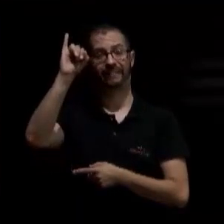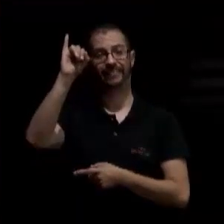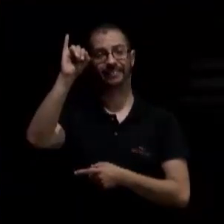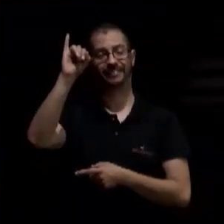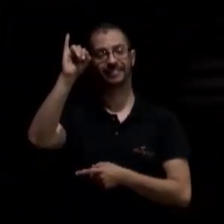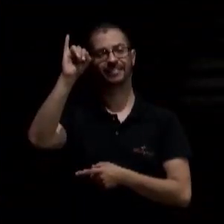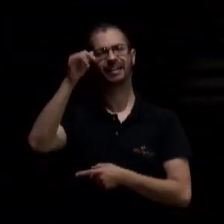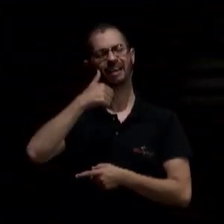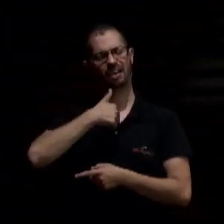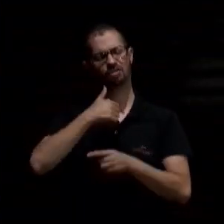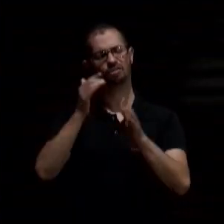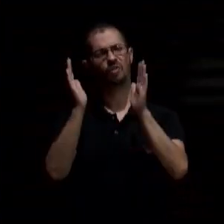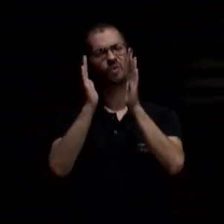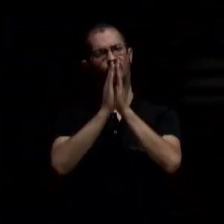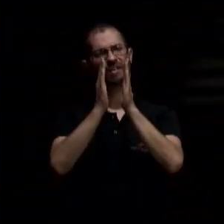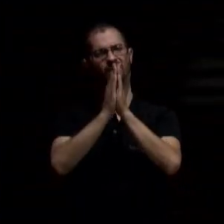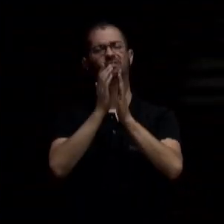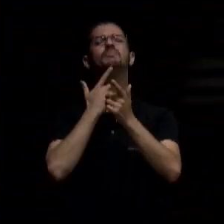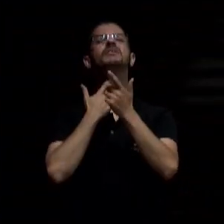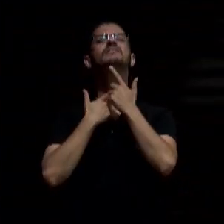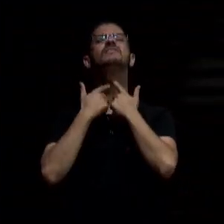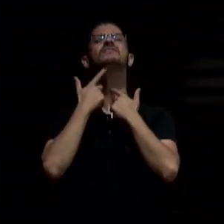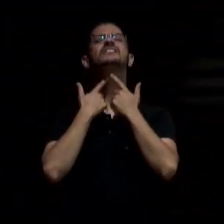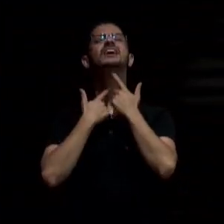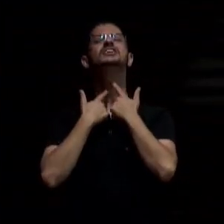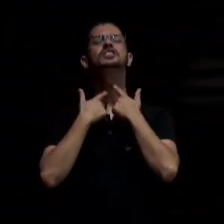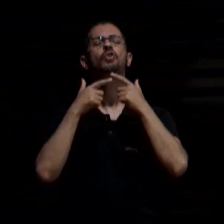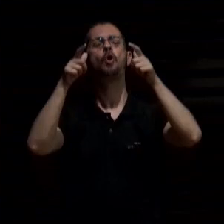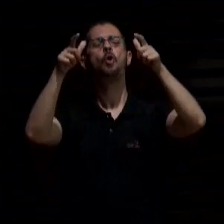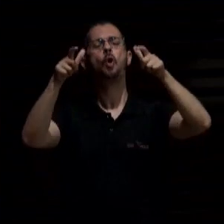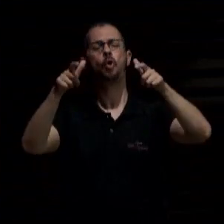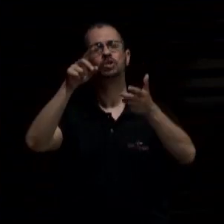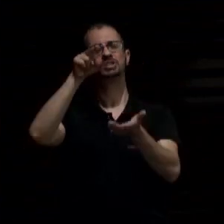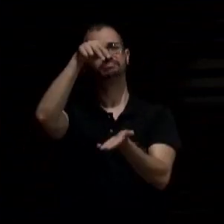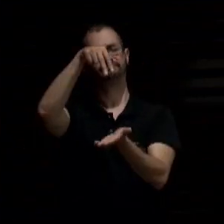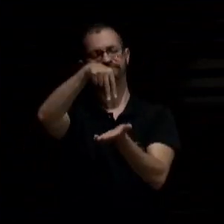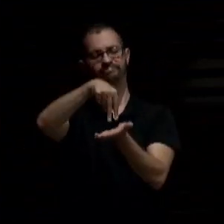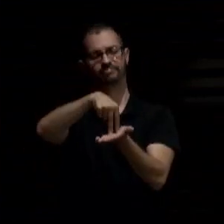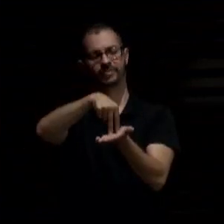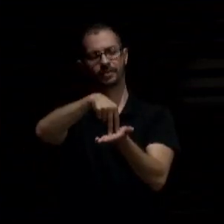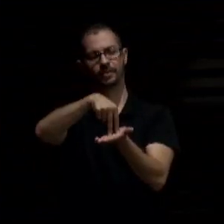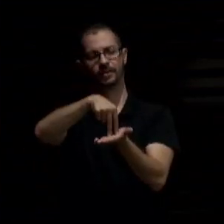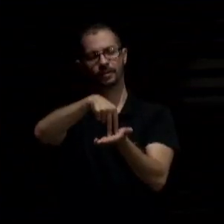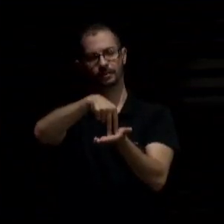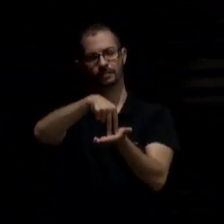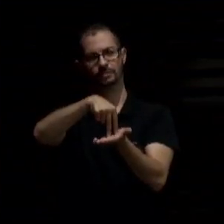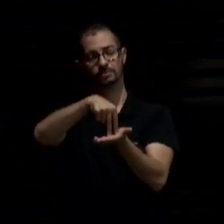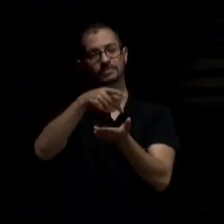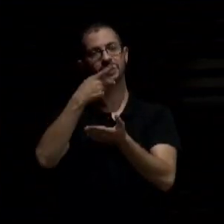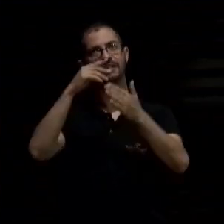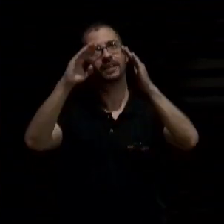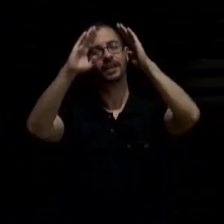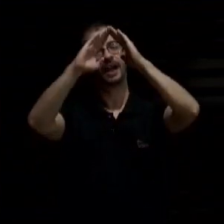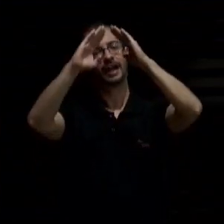eu estou orando, a minha vontade é que onde eu estou, ele está falando lá da casa do pai, porque